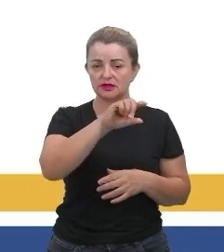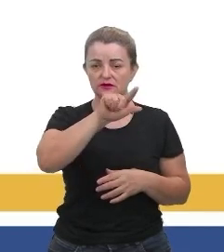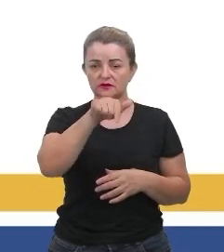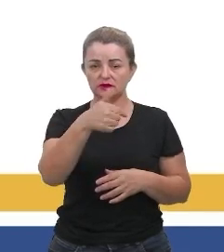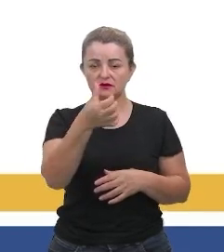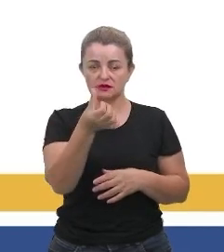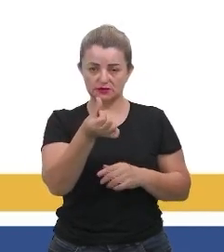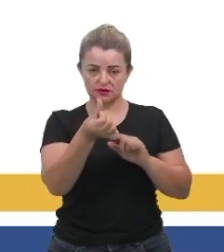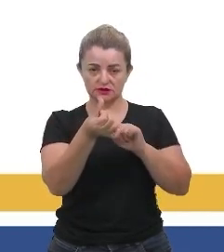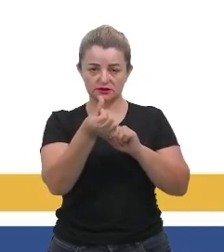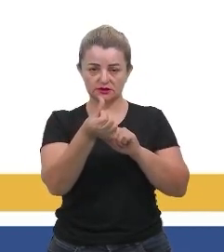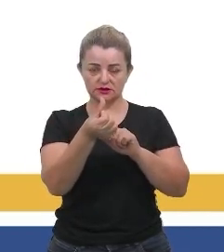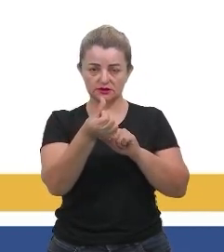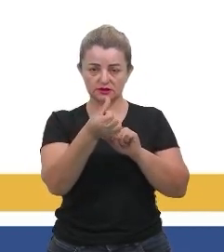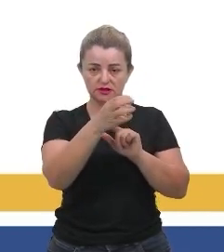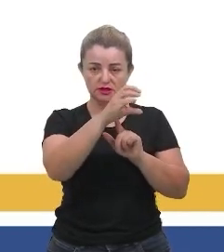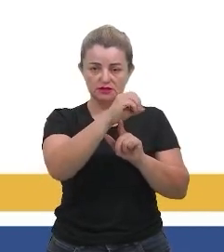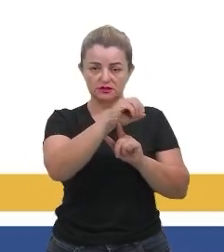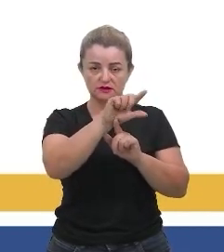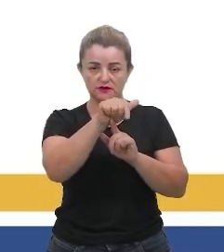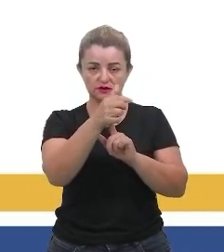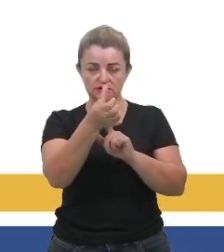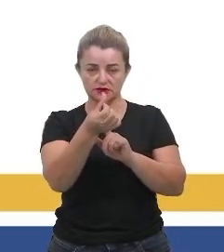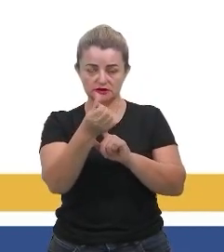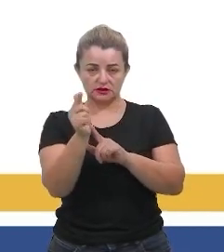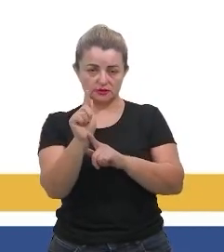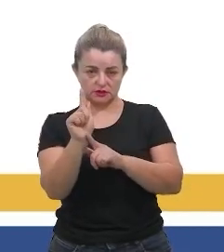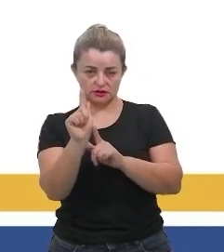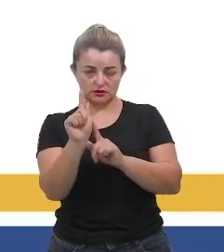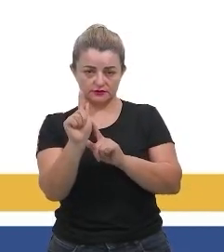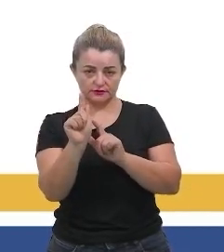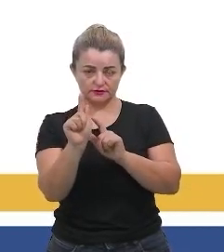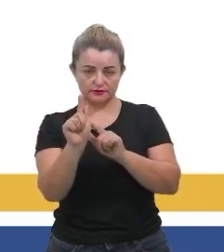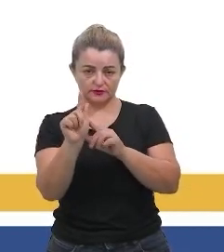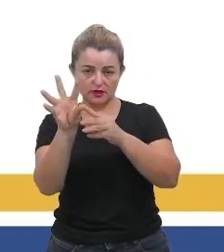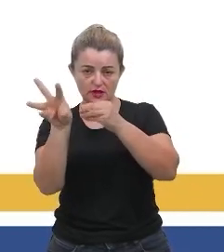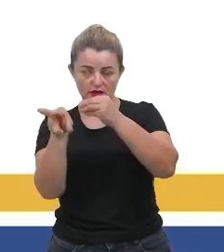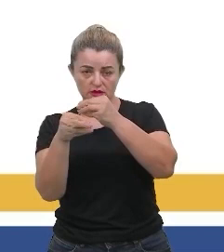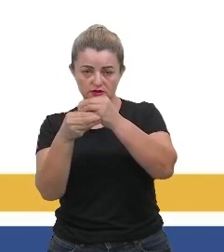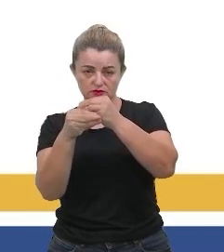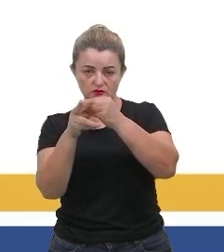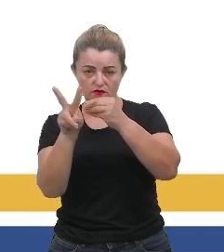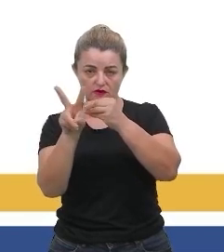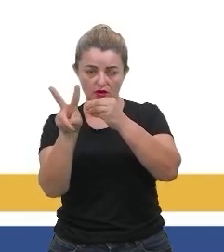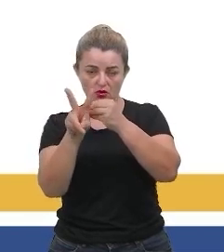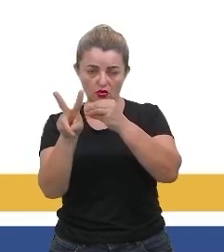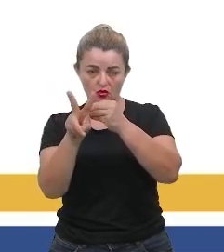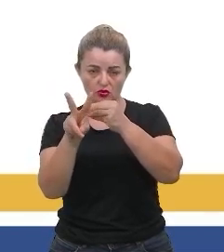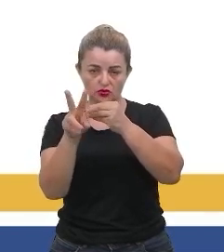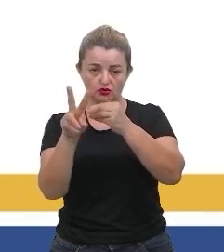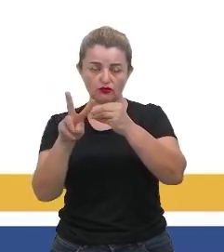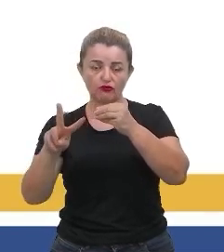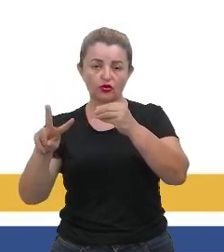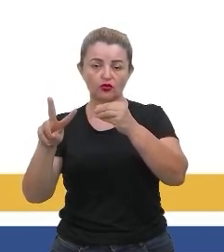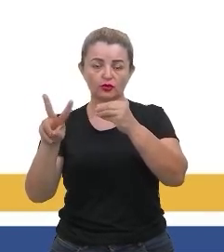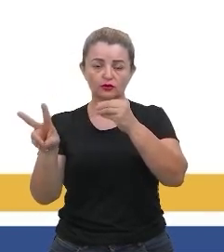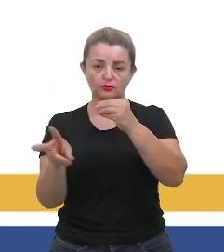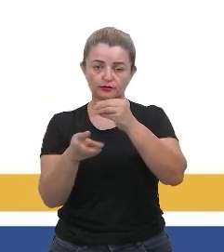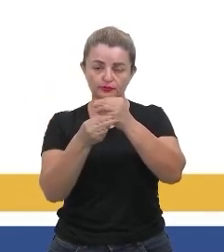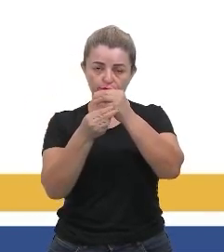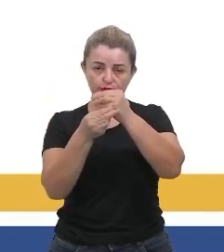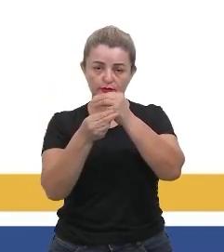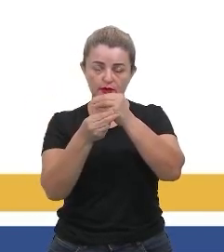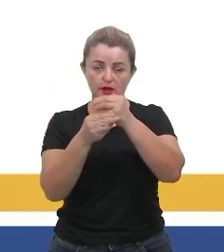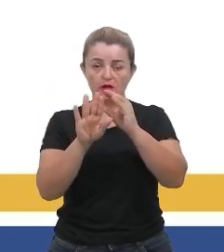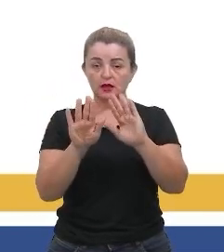informação, para cada 0,6 gramas, né? Eu atribuo o valor da massa, né? Ou do volume, vamos lá. Então eu